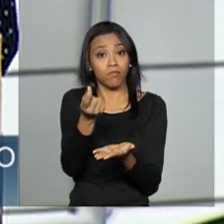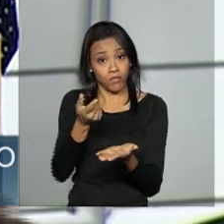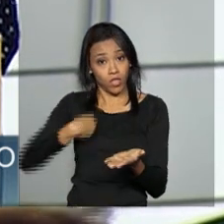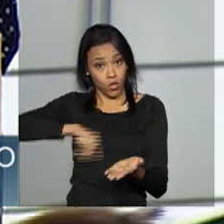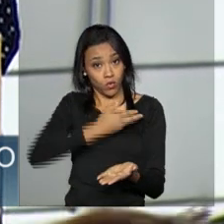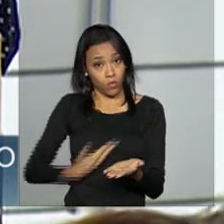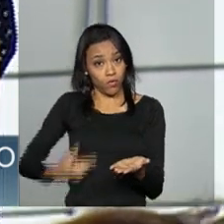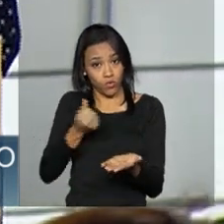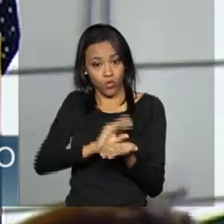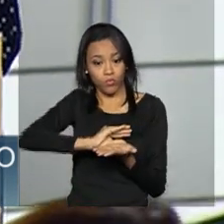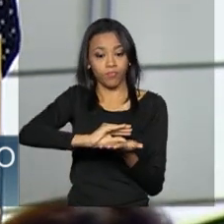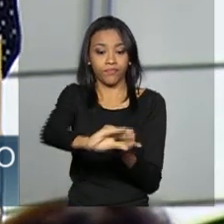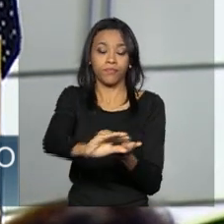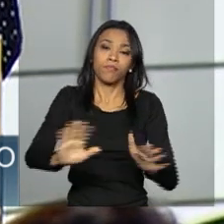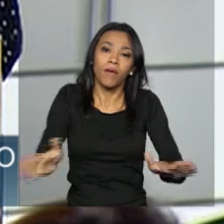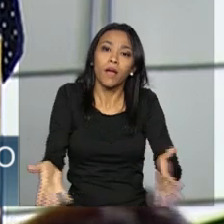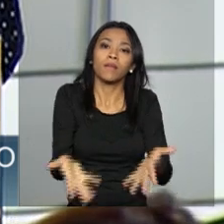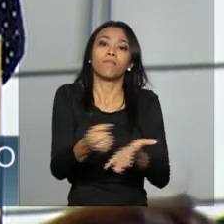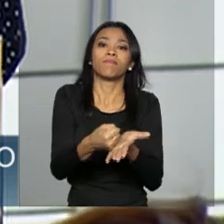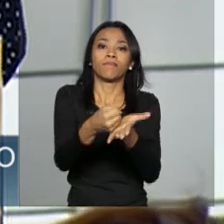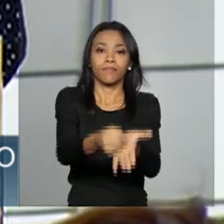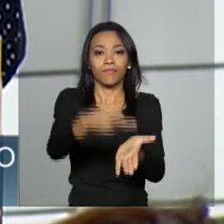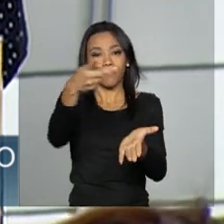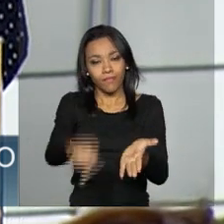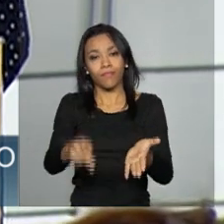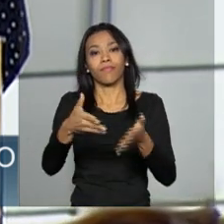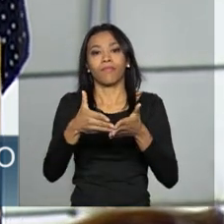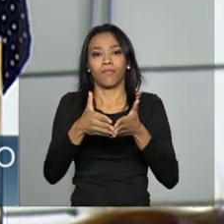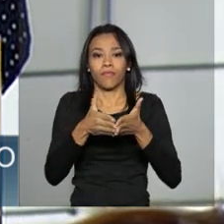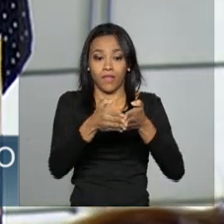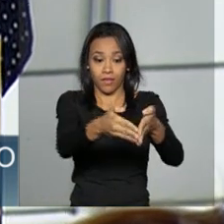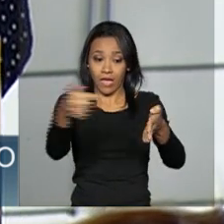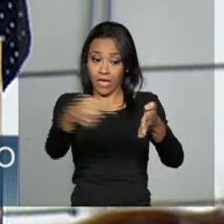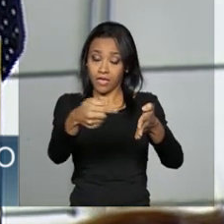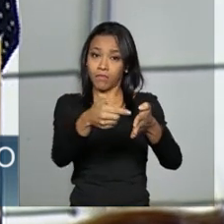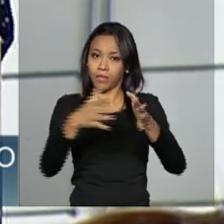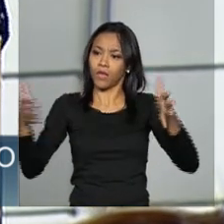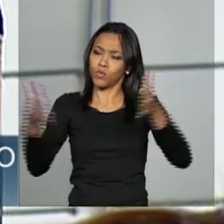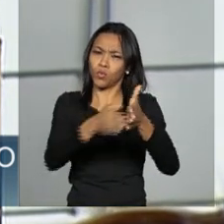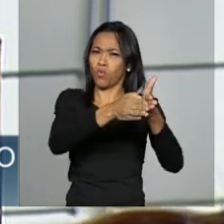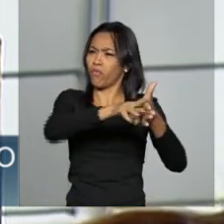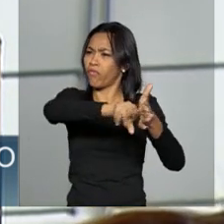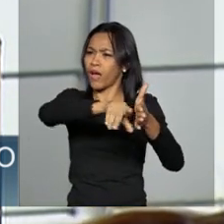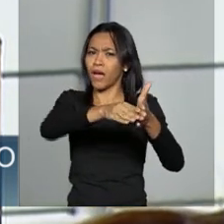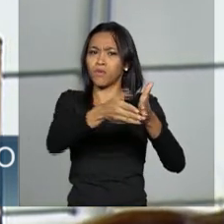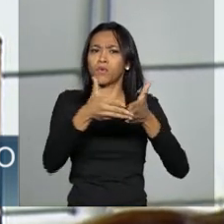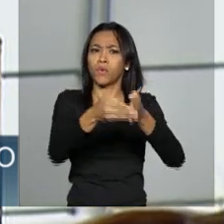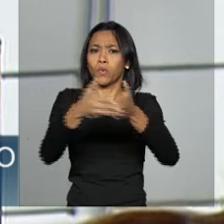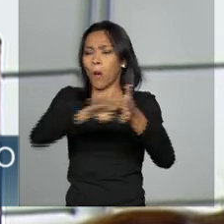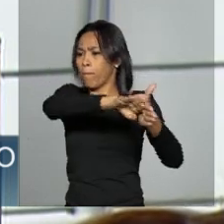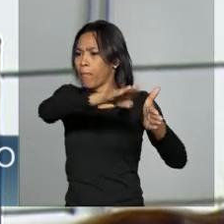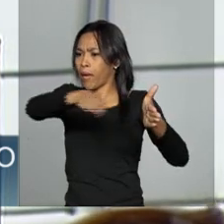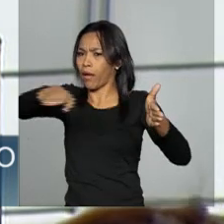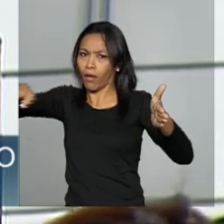fizemos para incorporar o navio Bahia à frota da Marinha do Brasil. Um merecido e necessário reforço